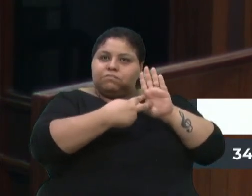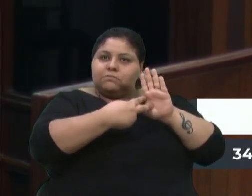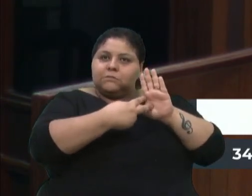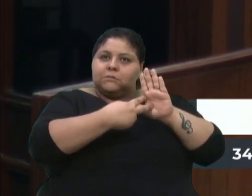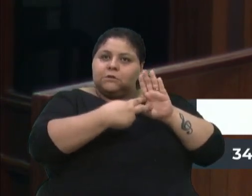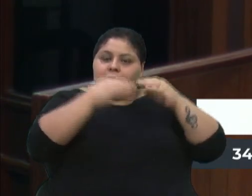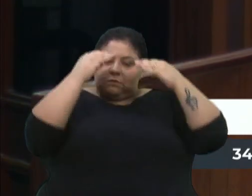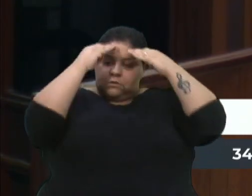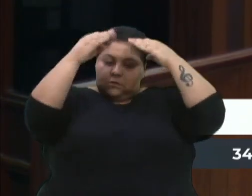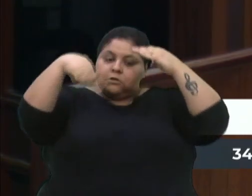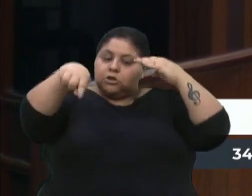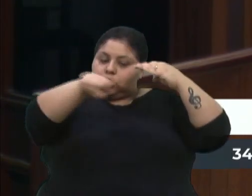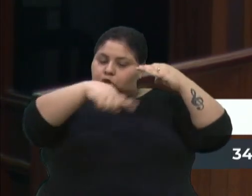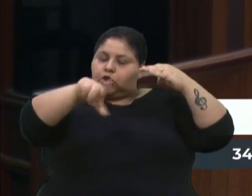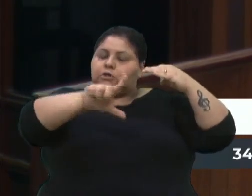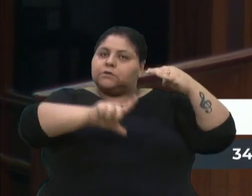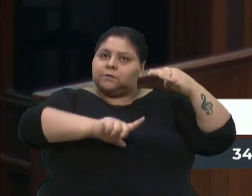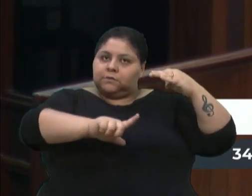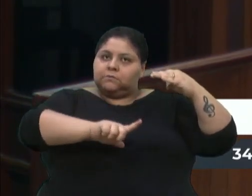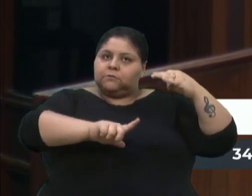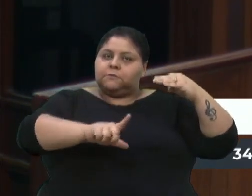temos.